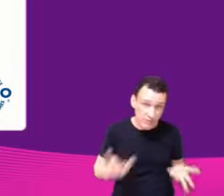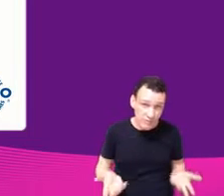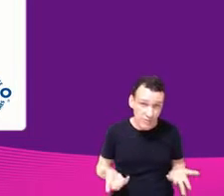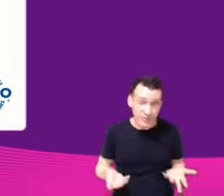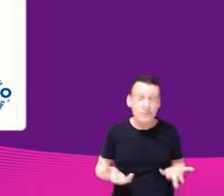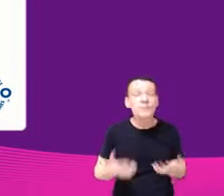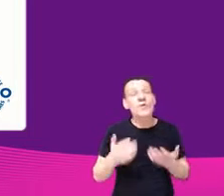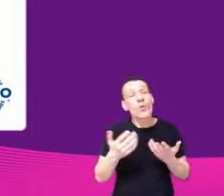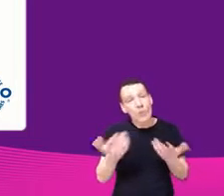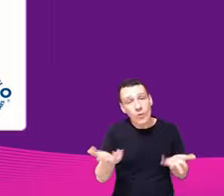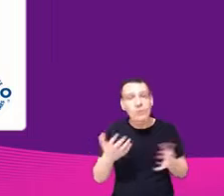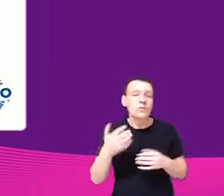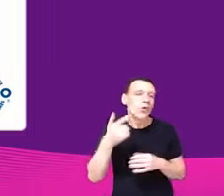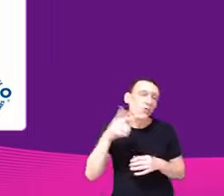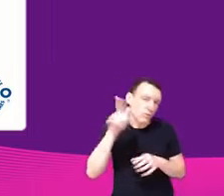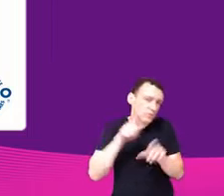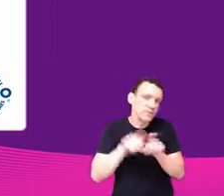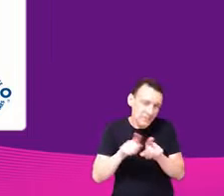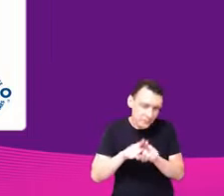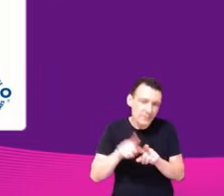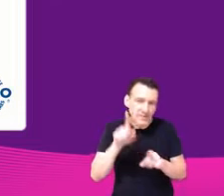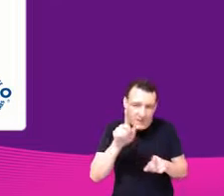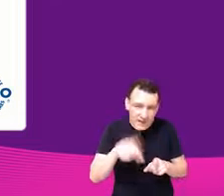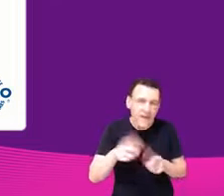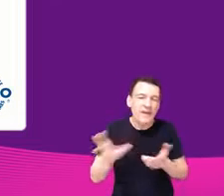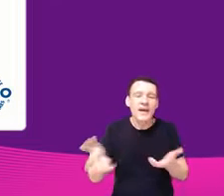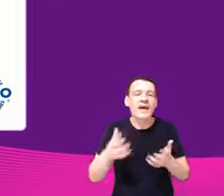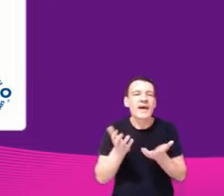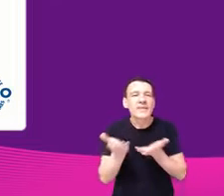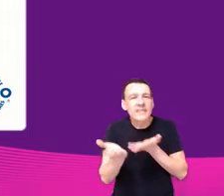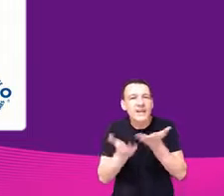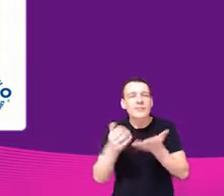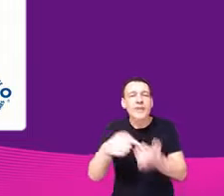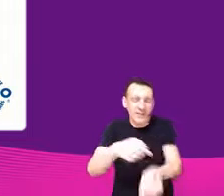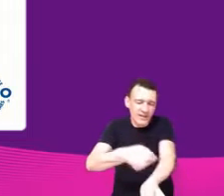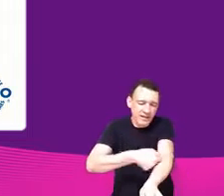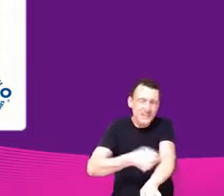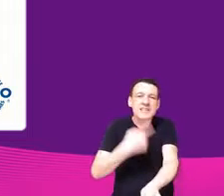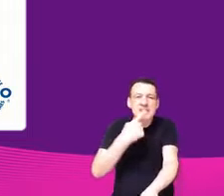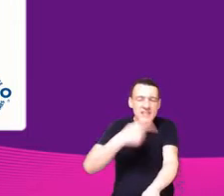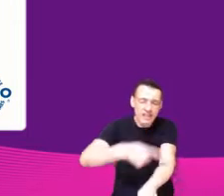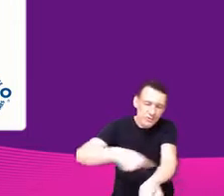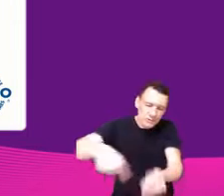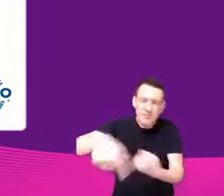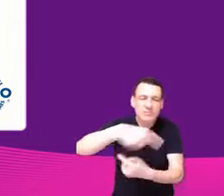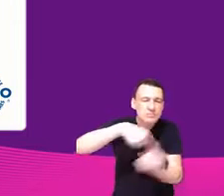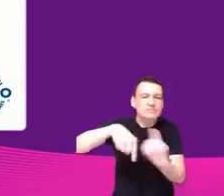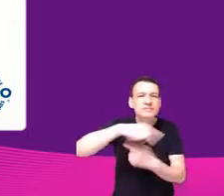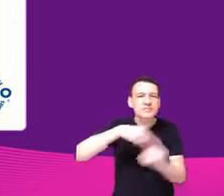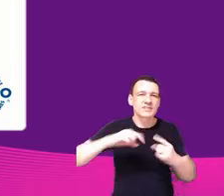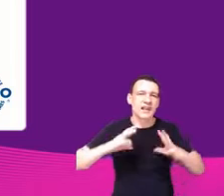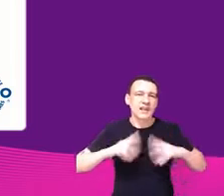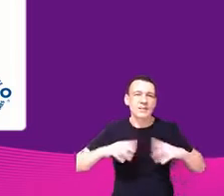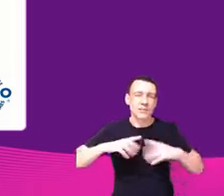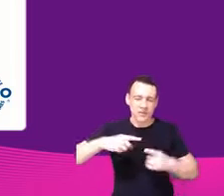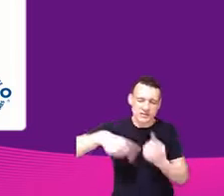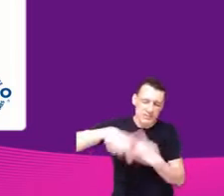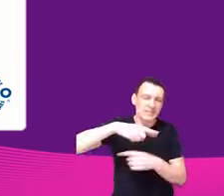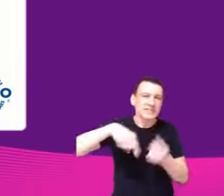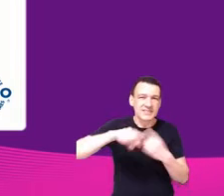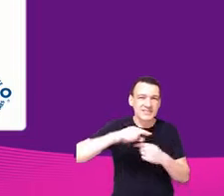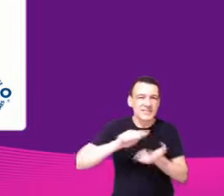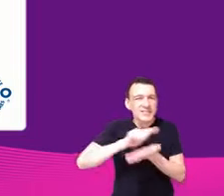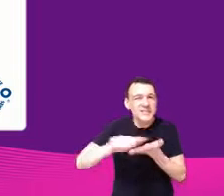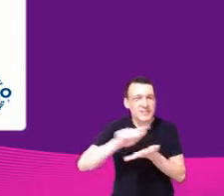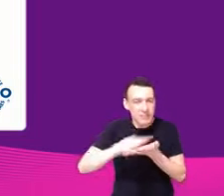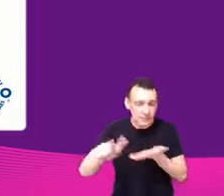terapias de reposição de função renal com diálise, seja ela a diálise domiciliar ou a diálise peritoneal, ou então